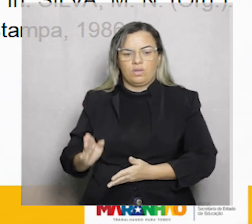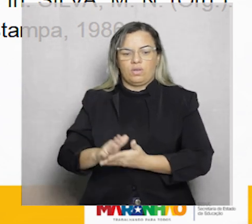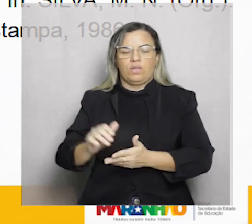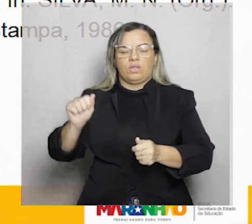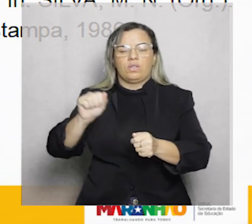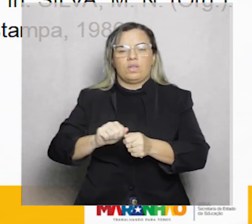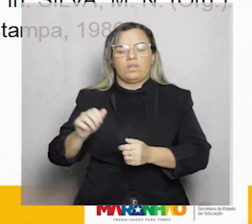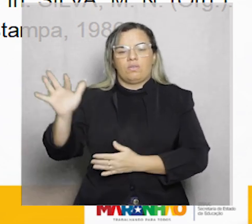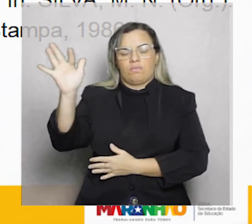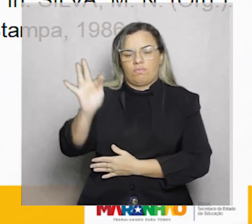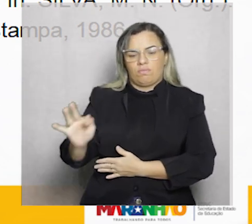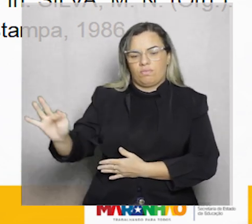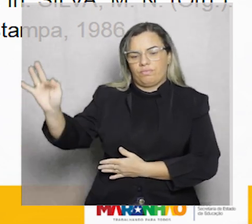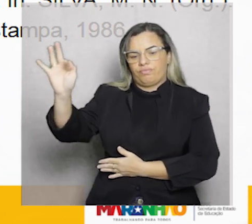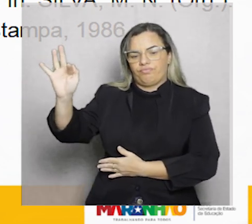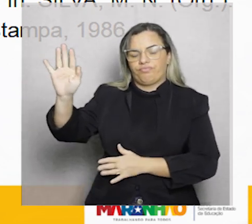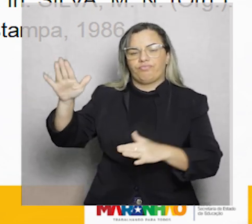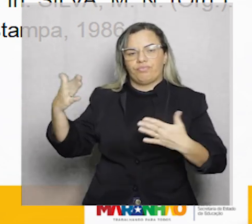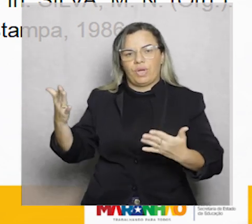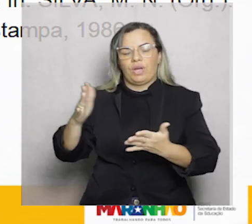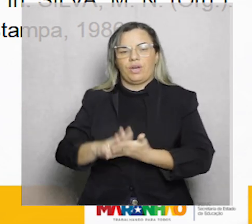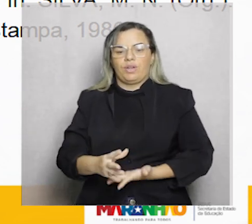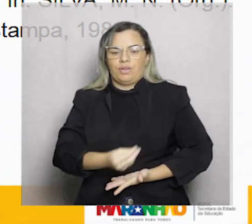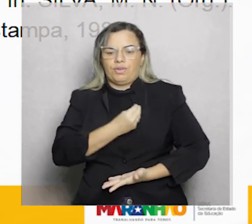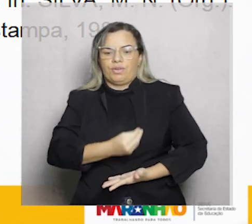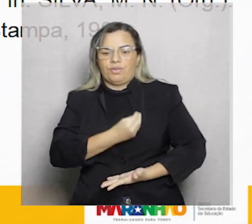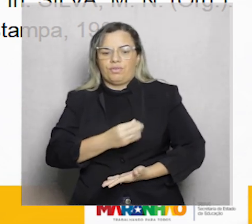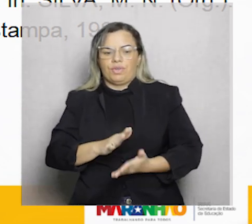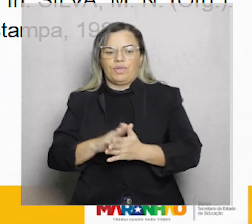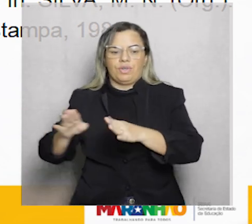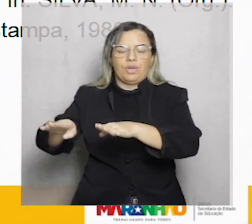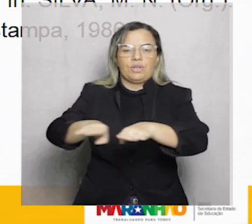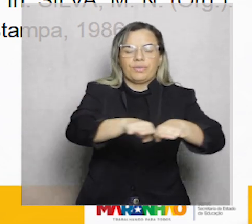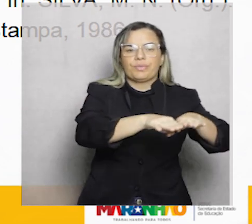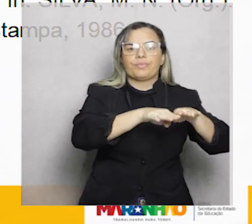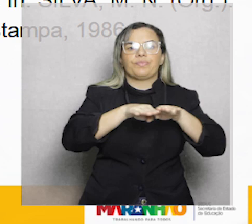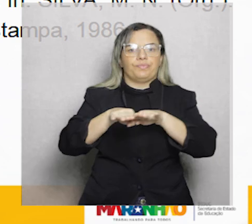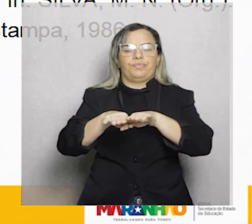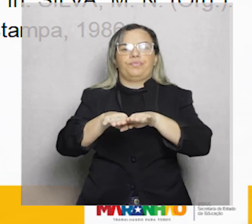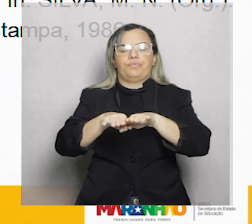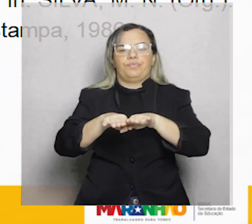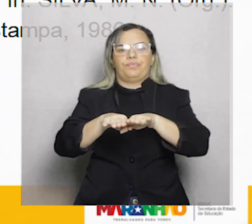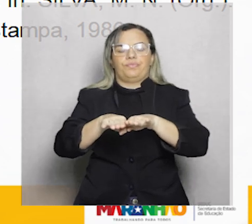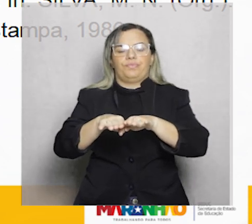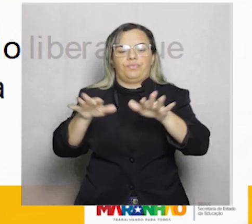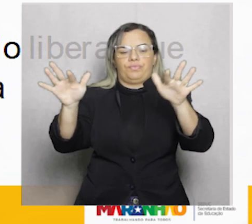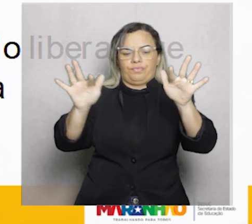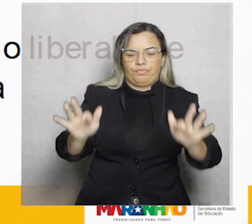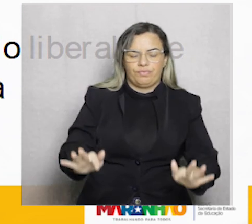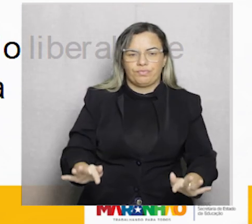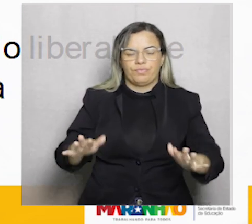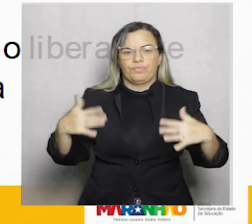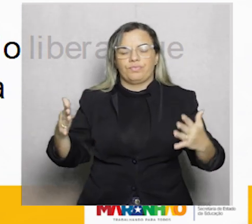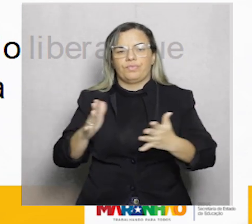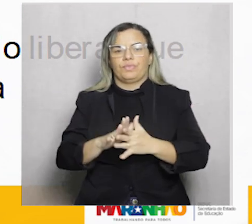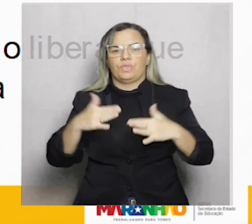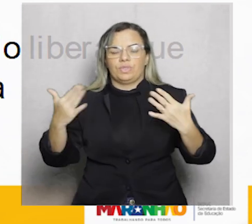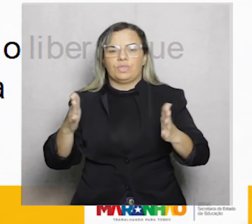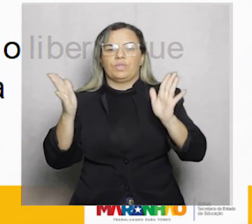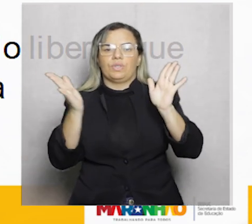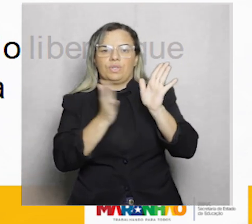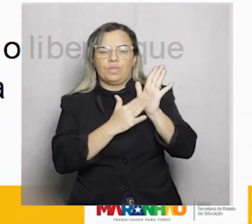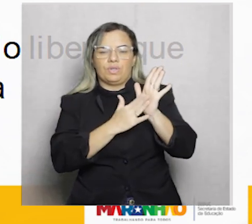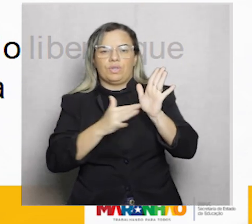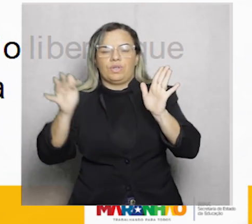franceses, para viver em igualdade e abundância. Olha aí, a ideia de igualdade, né? Ali, francês, por conta daquela